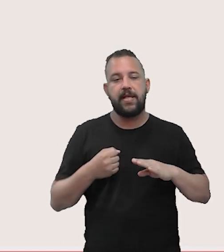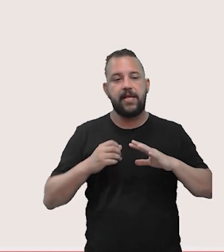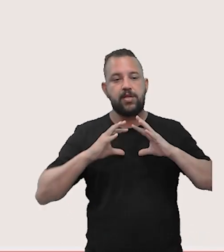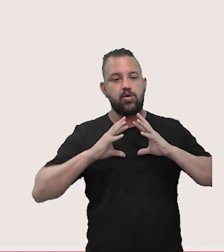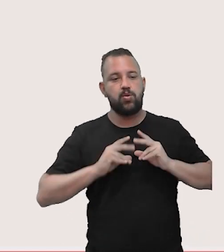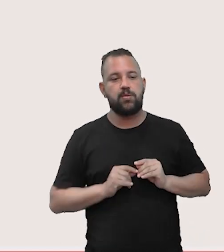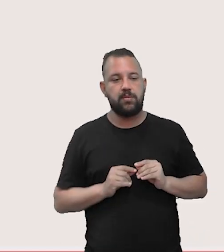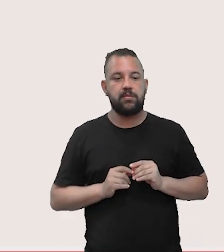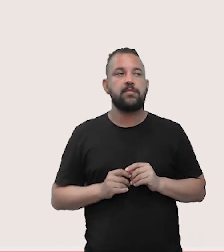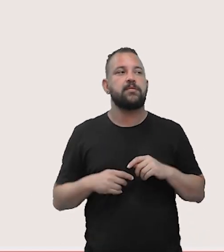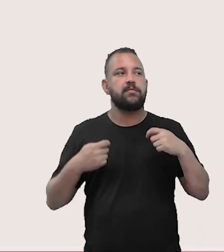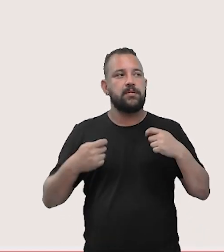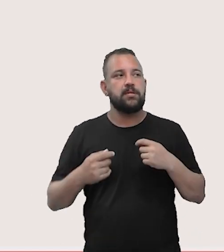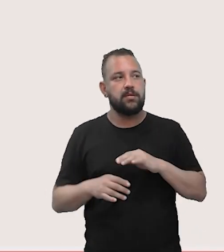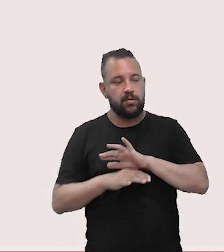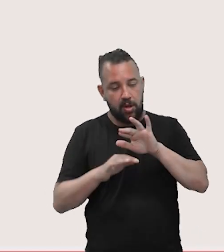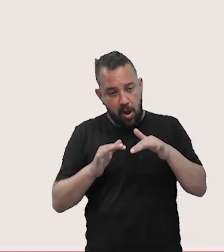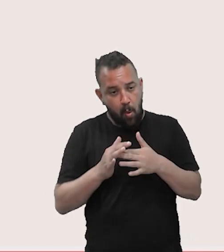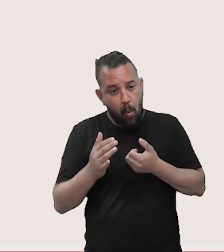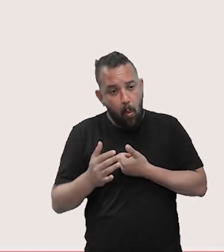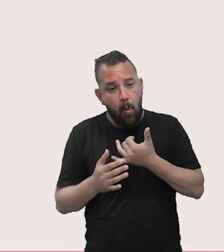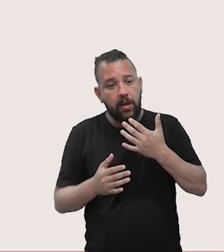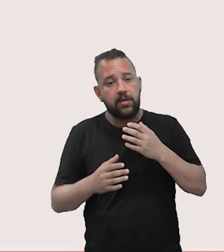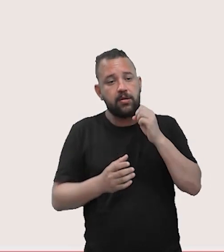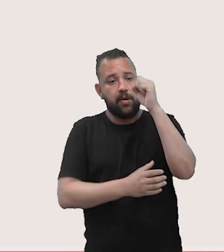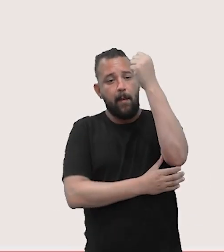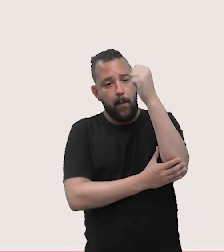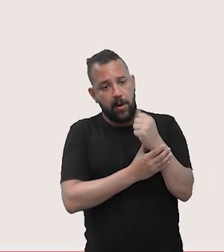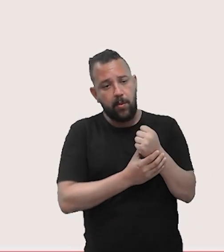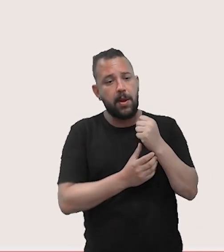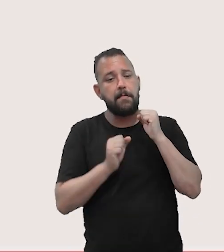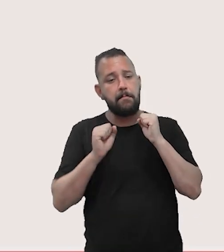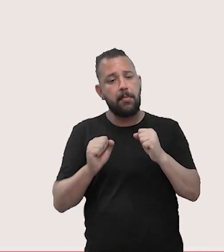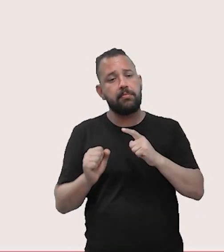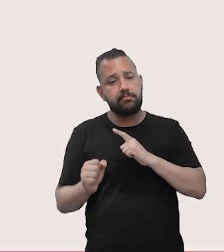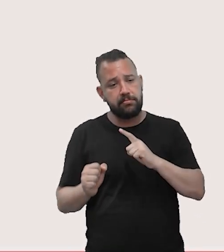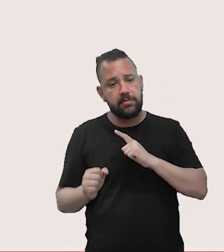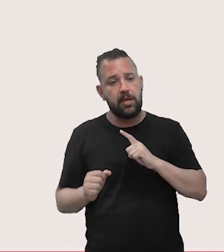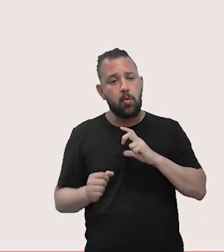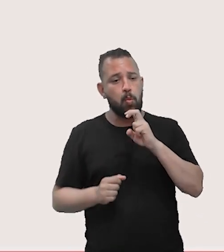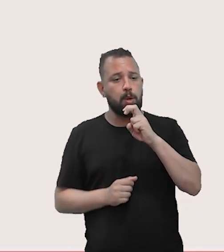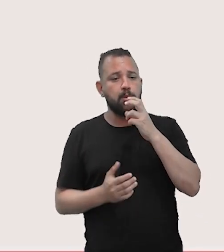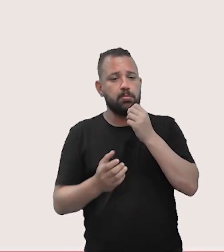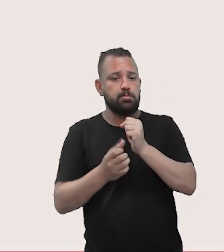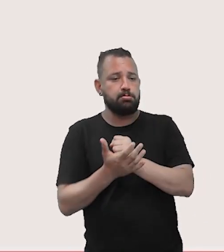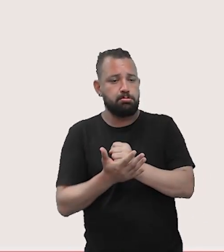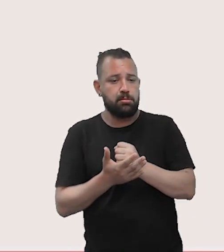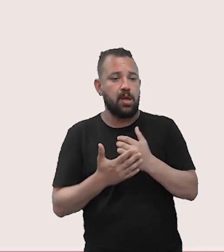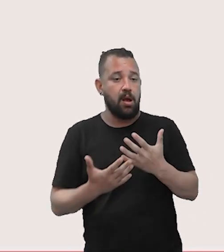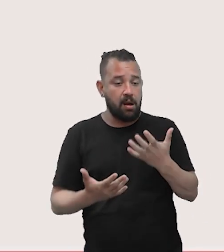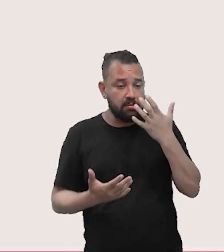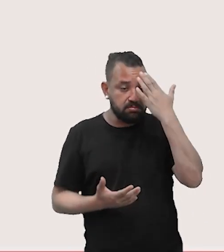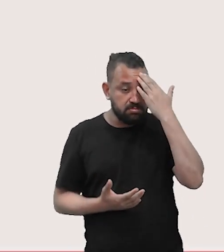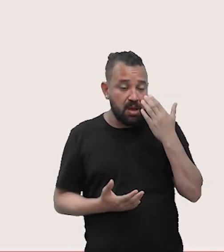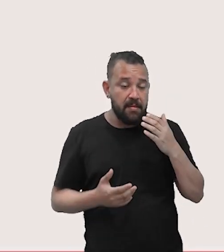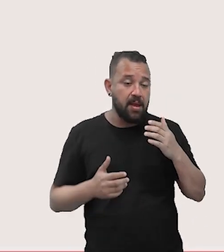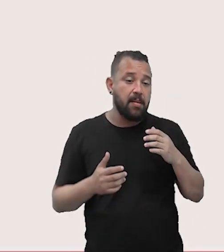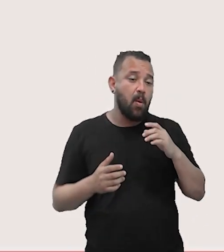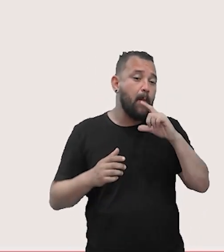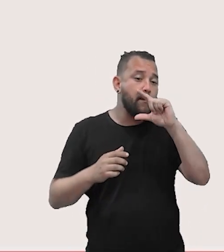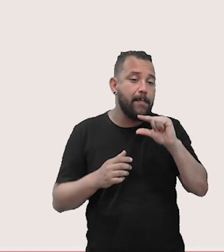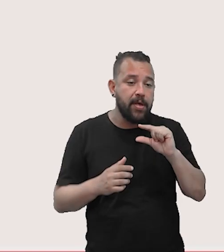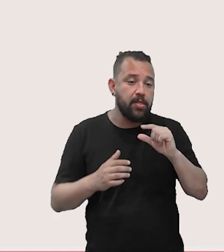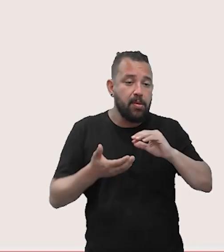somar com o total de gols que ele pode formar, de pontos que ele pode formar, ali no quinto jogo. E aí eu quero saber qual é o menor valor